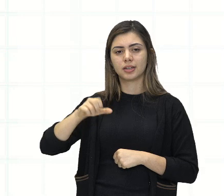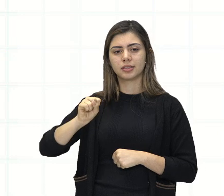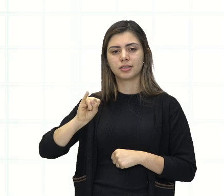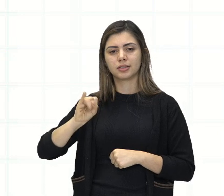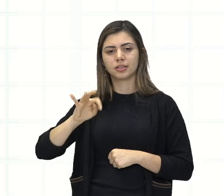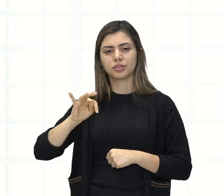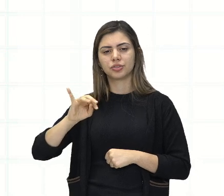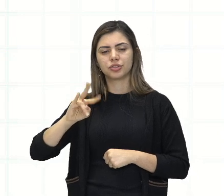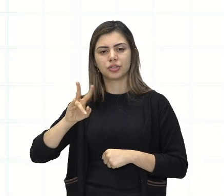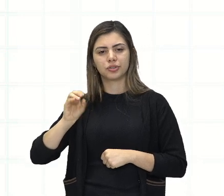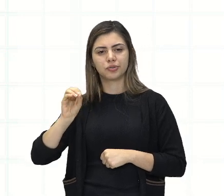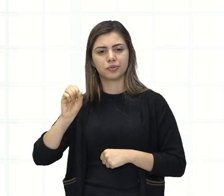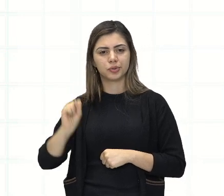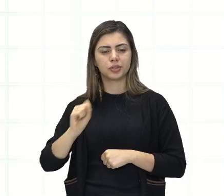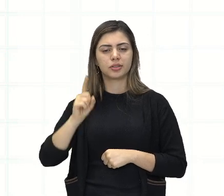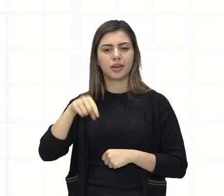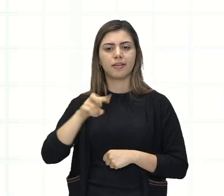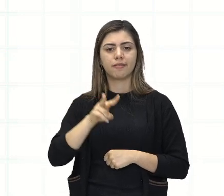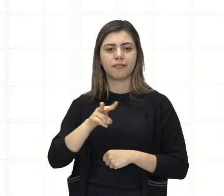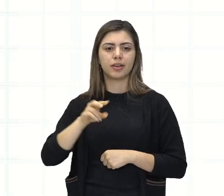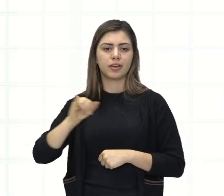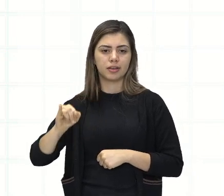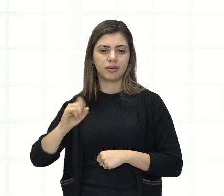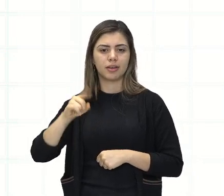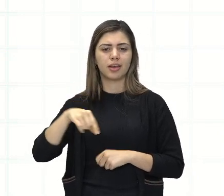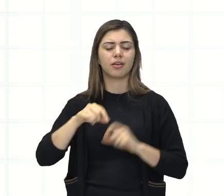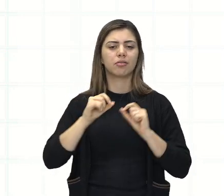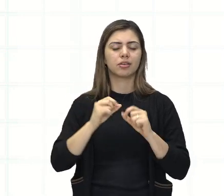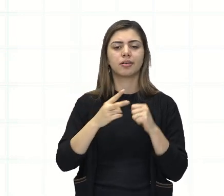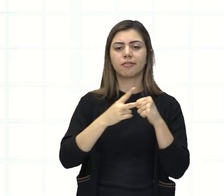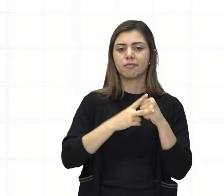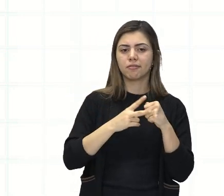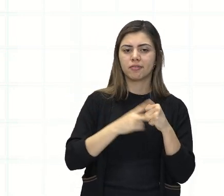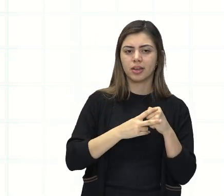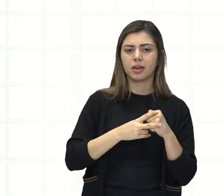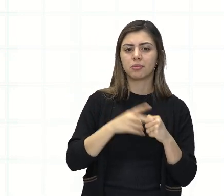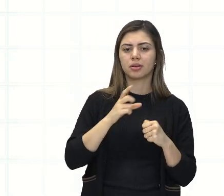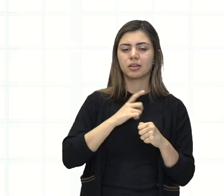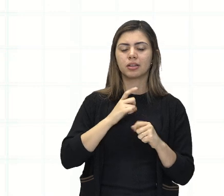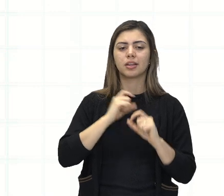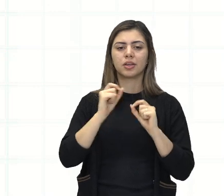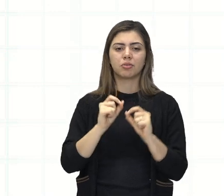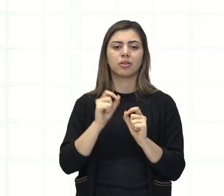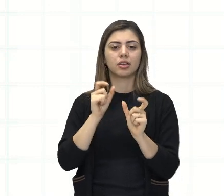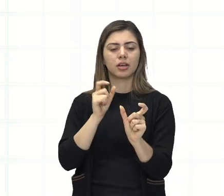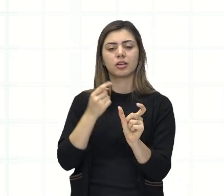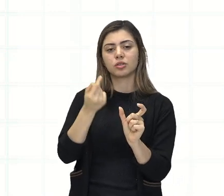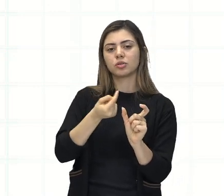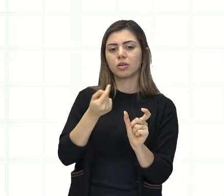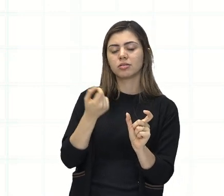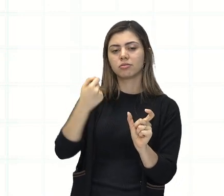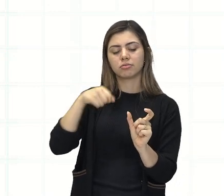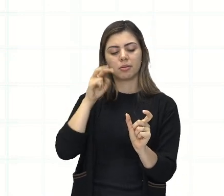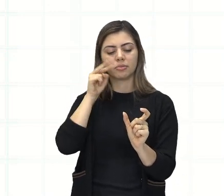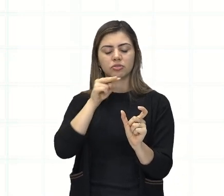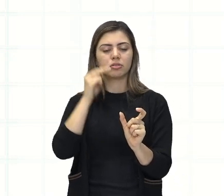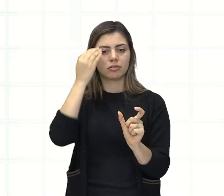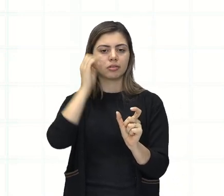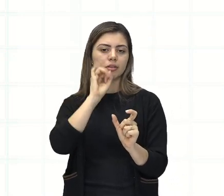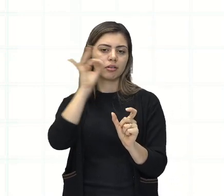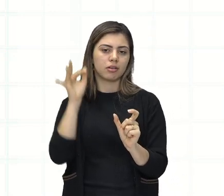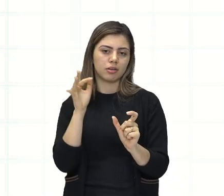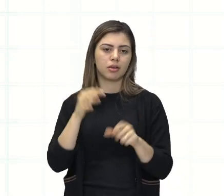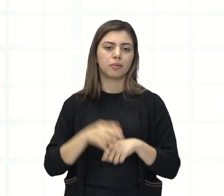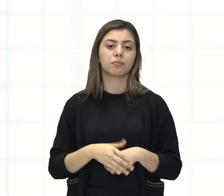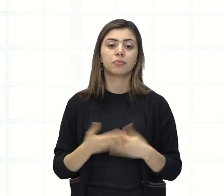verbos intransitivos são aqueles verbos que expressam sentidos completos,